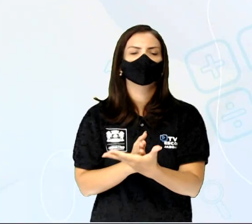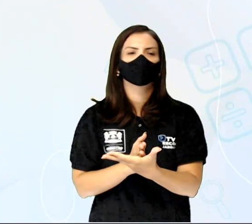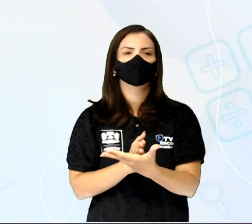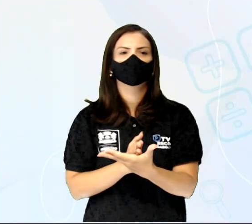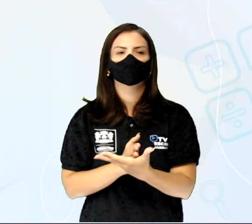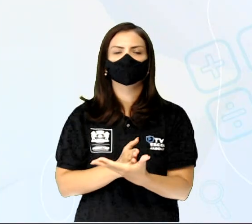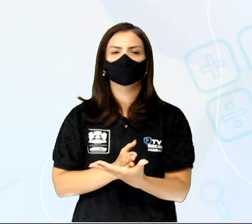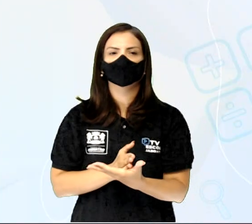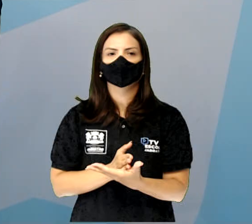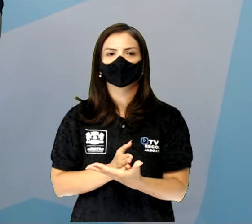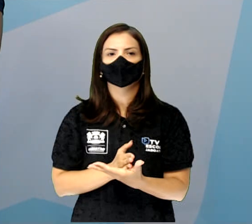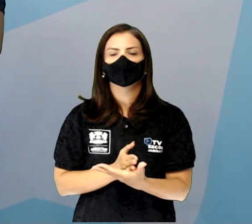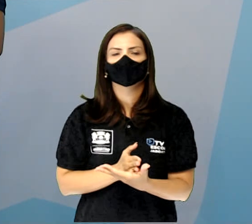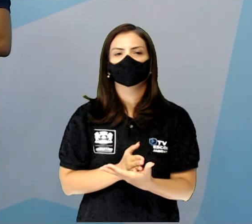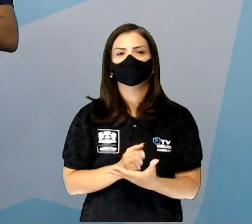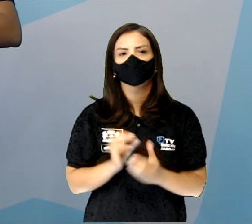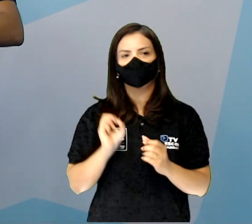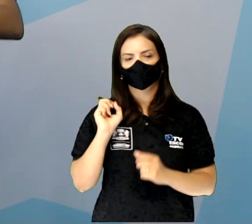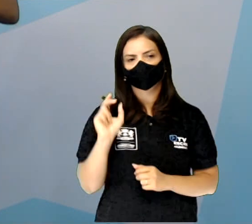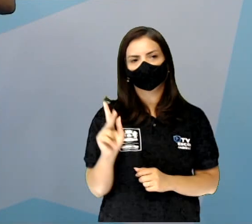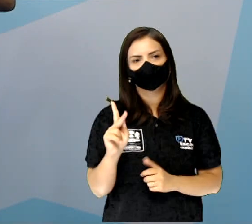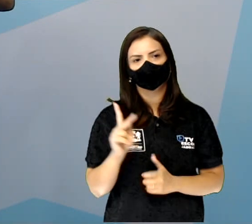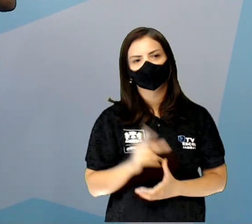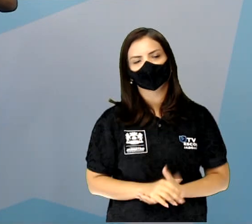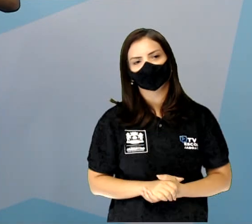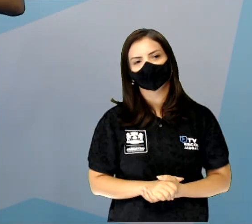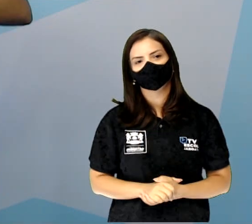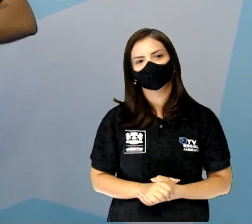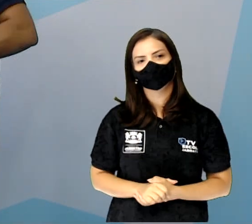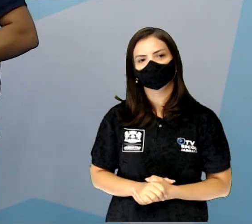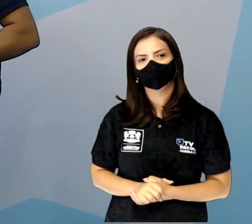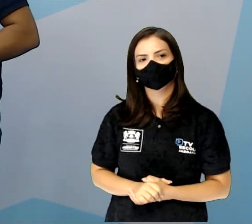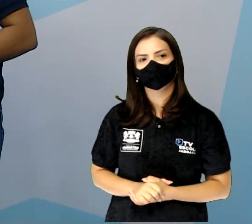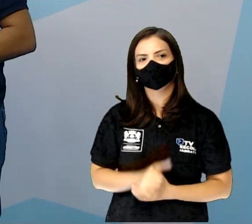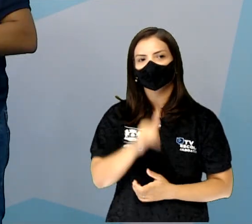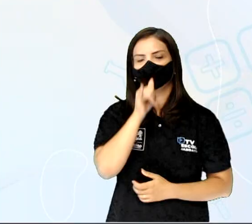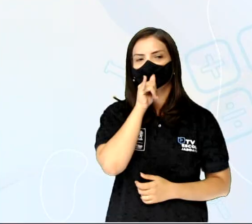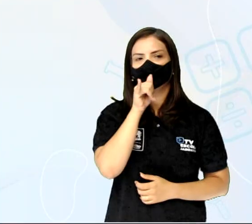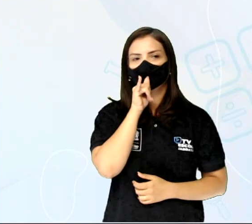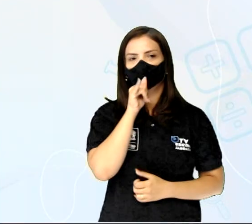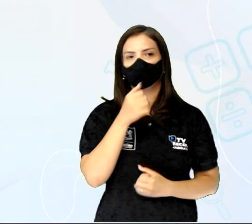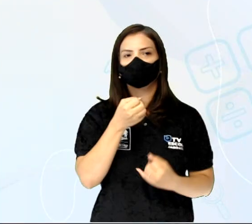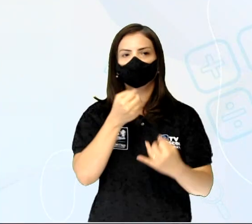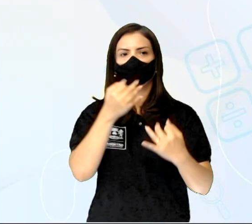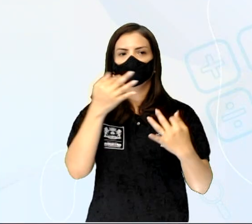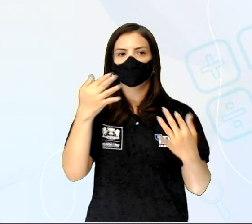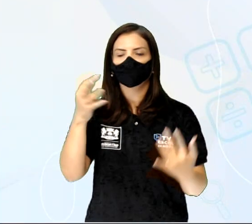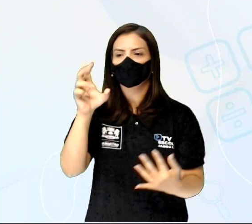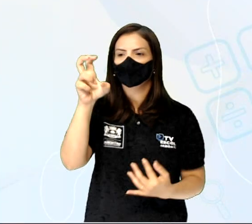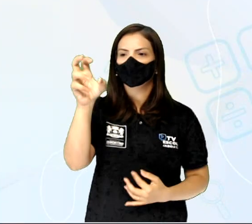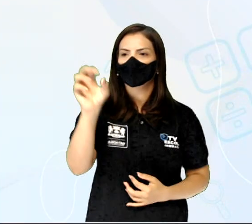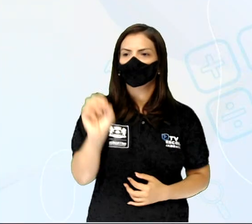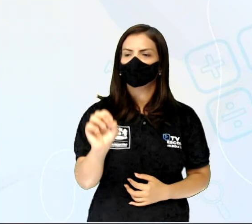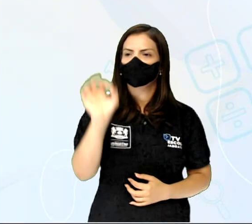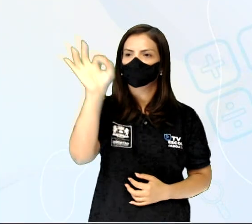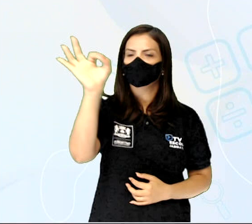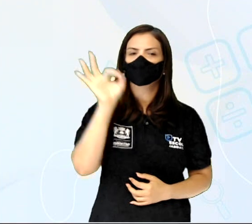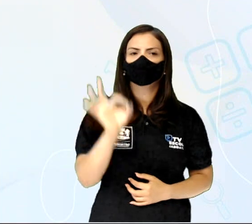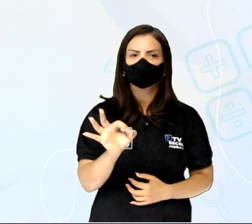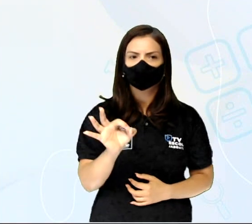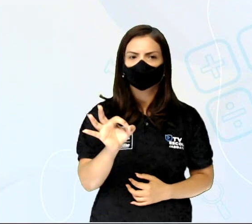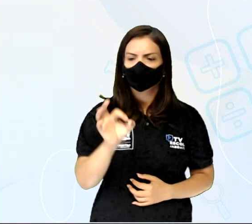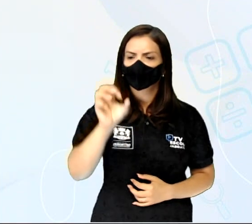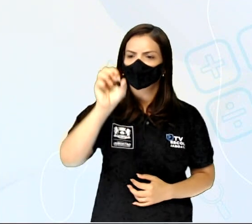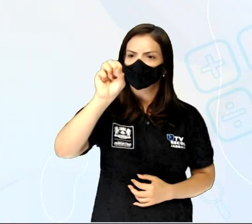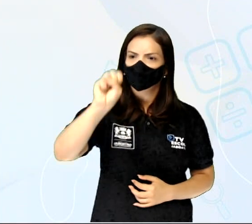representa metade, ok? Saibam disso, metade. Um exemplo, quanto é 50% de 84? É a